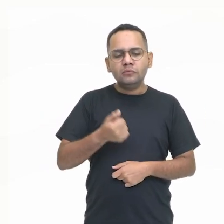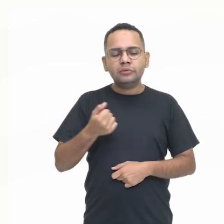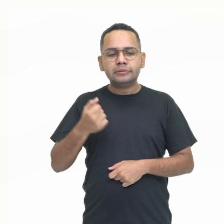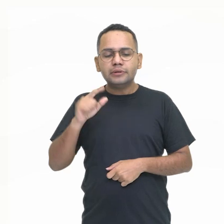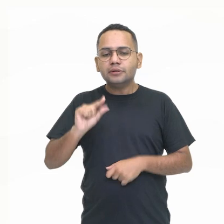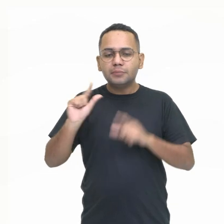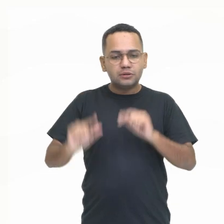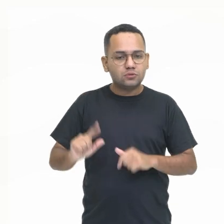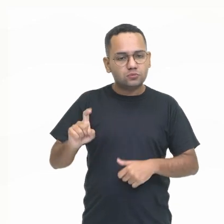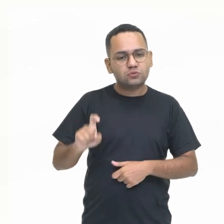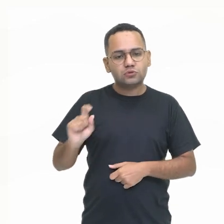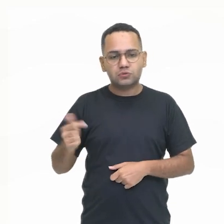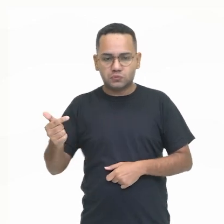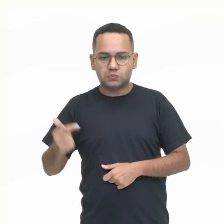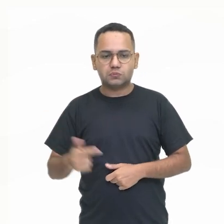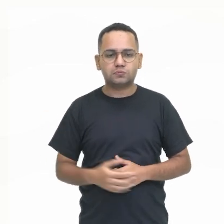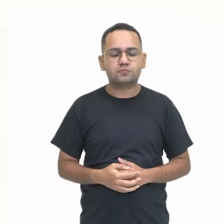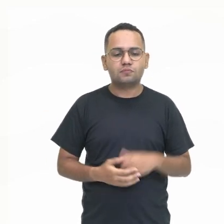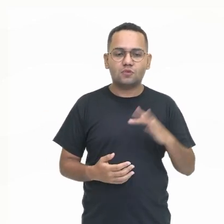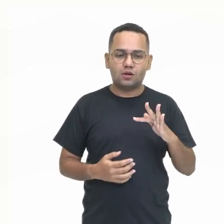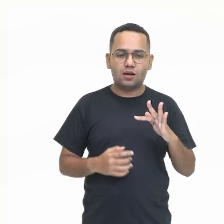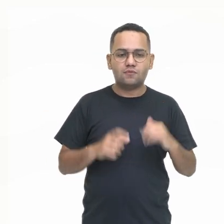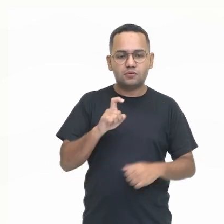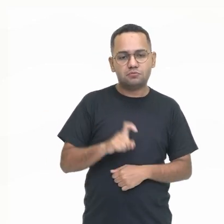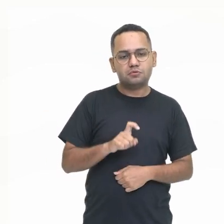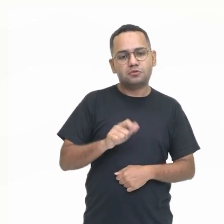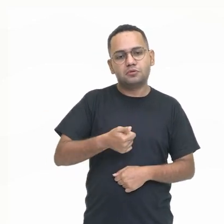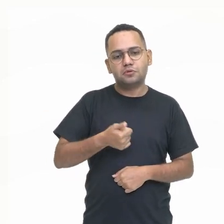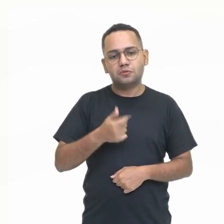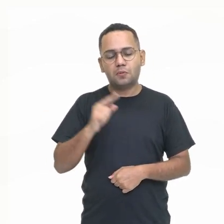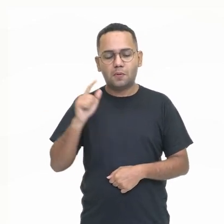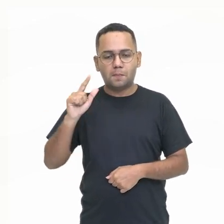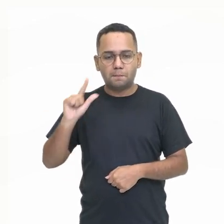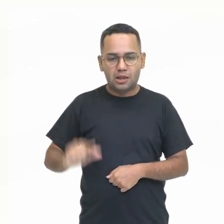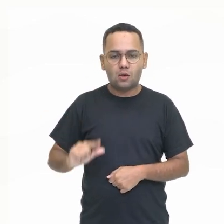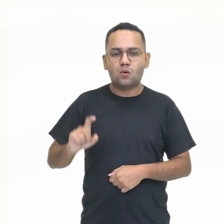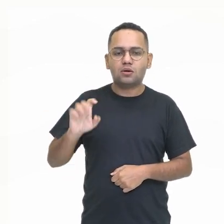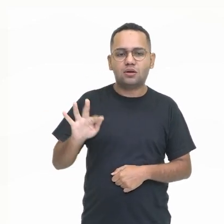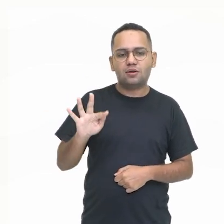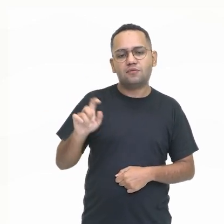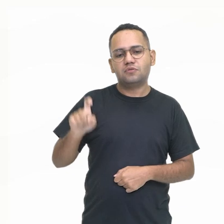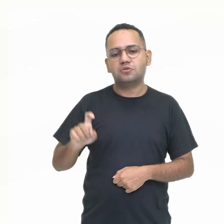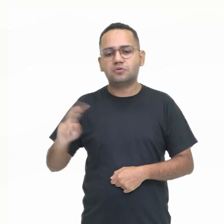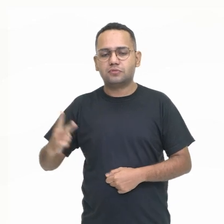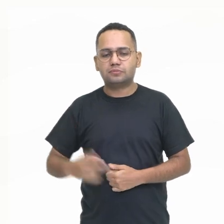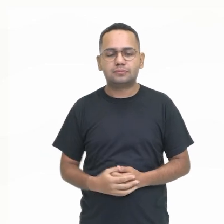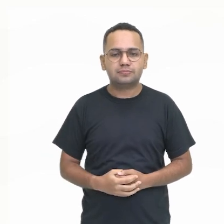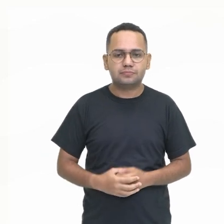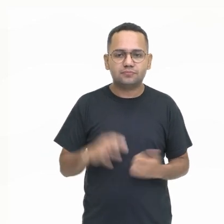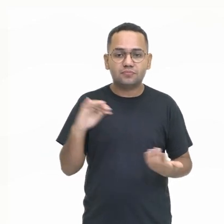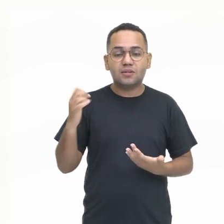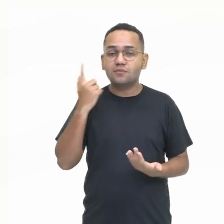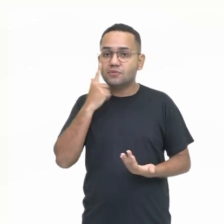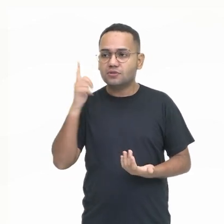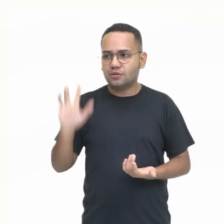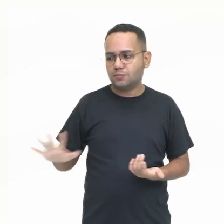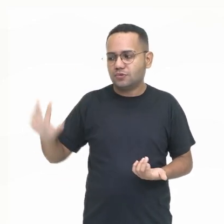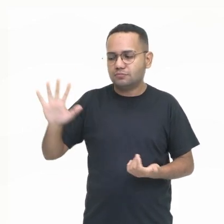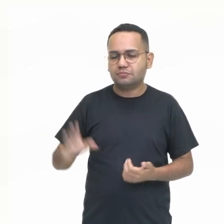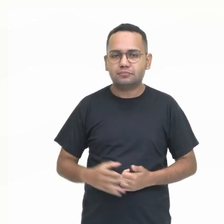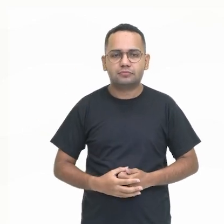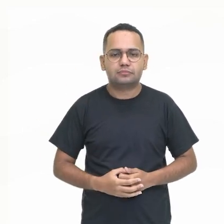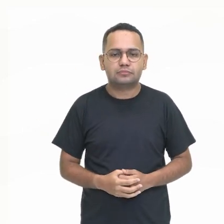de x2. Bom, veja comigo aqui na imagem para a gente perceber essa situação. Olha só, no intervalo, alunos,